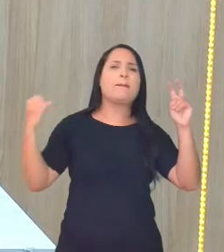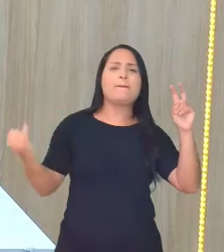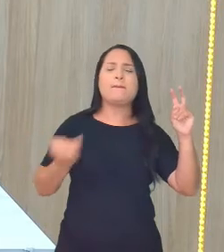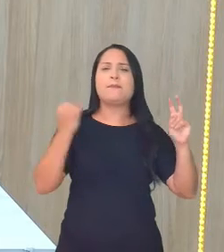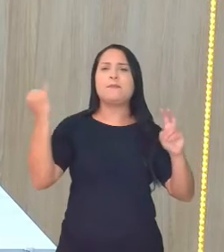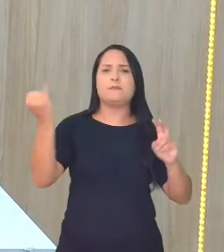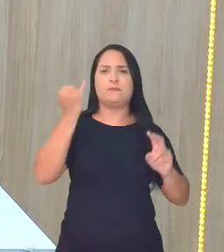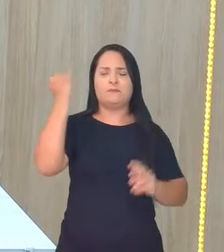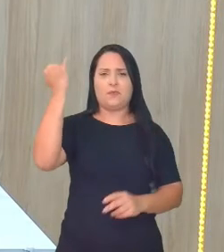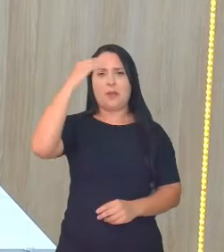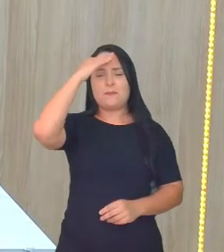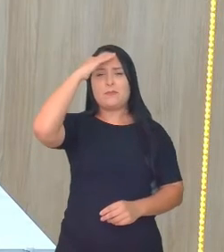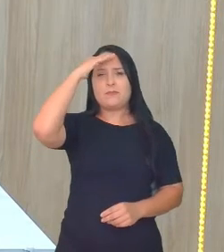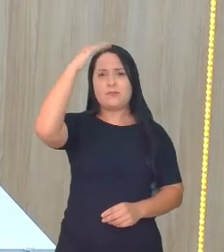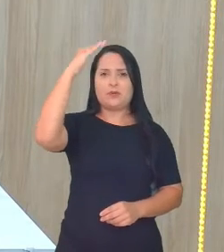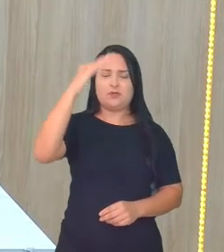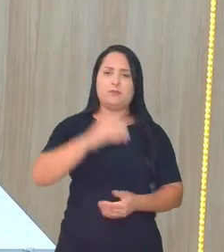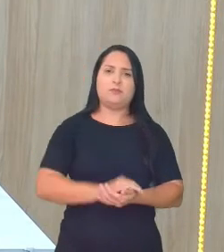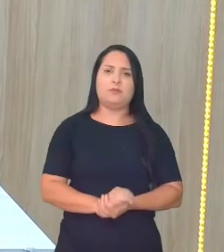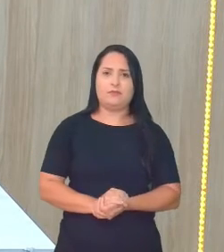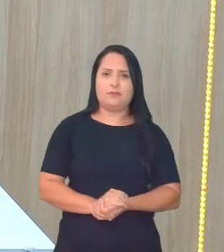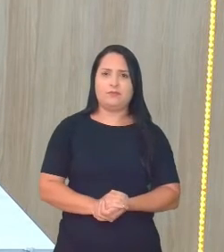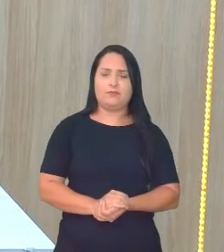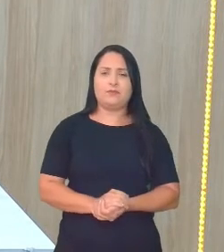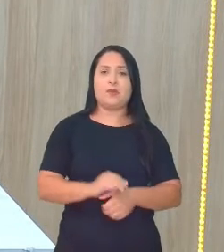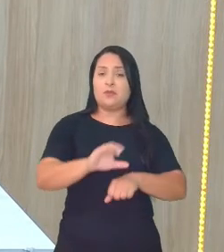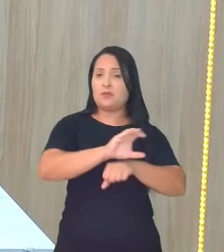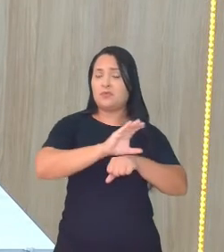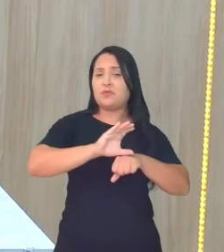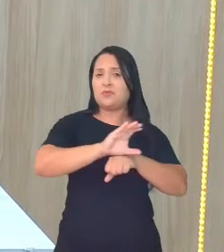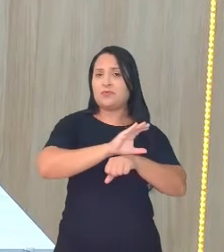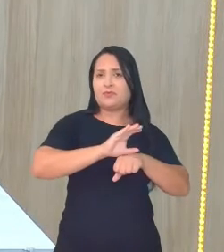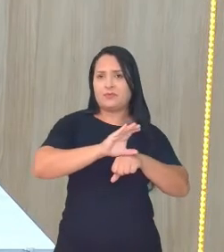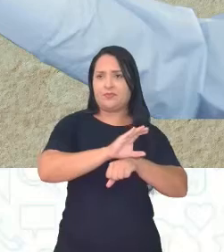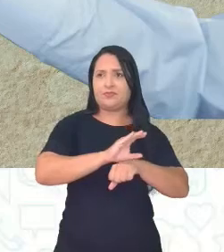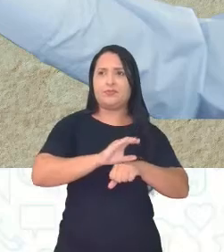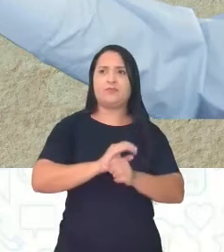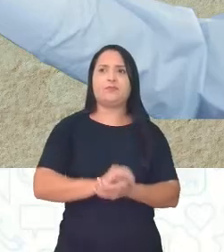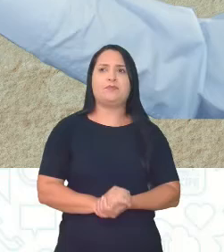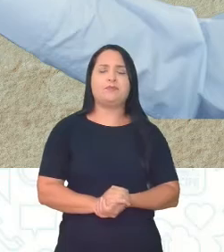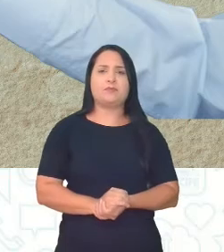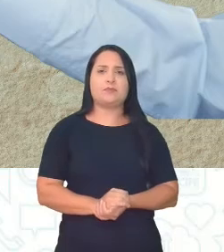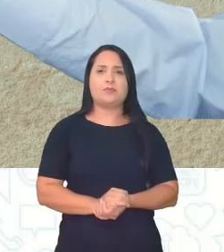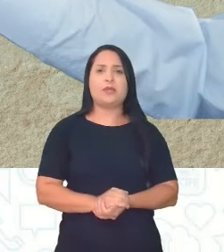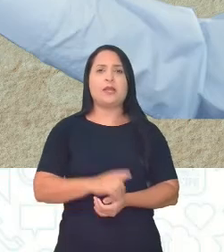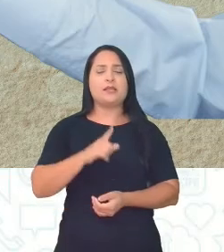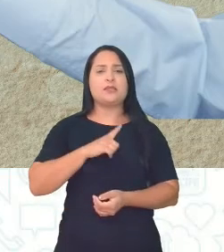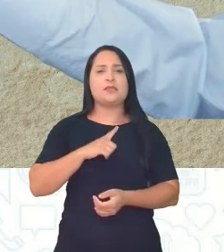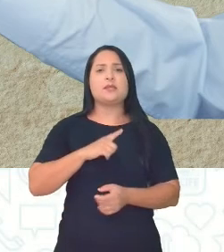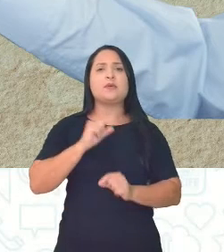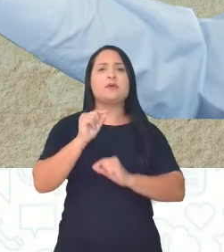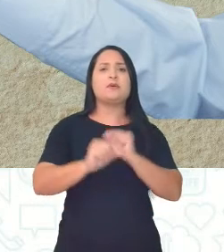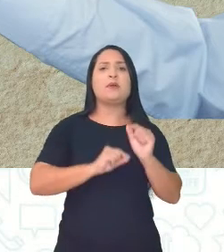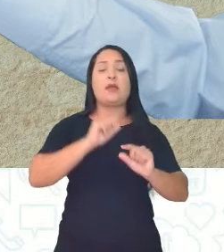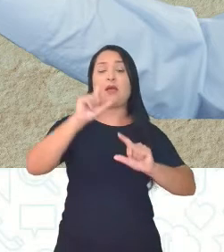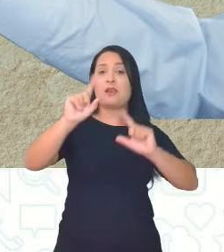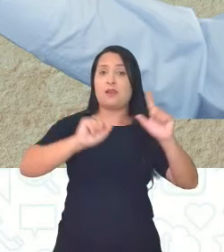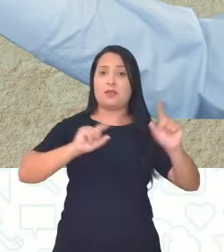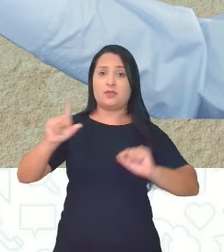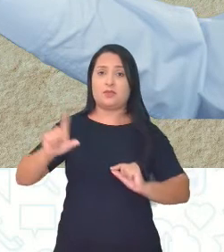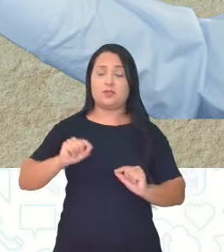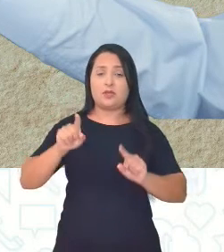fundamental e principal dessa Constituição? Que ela tem um caráter elitista